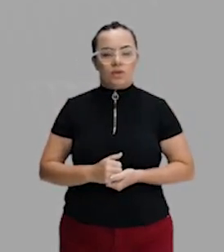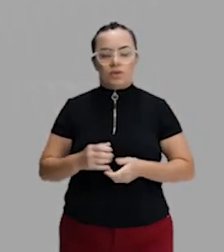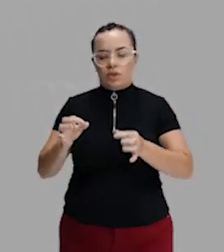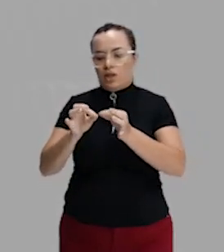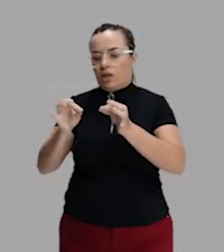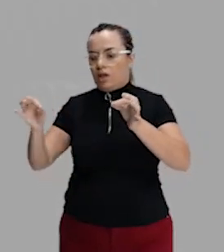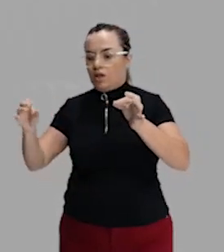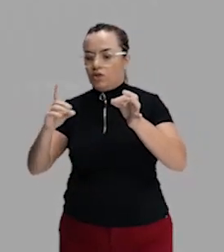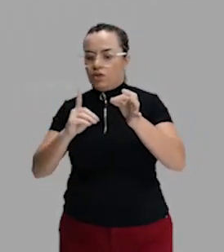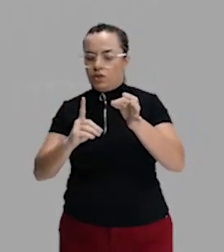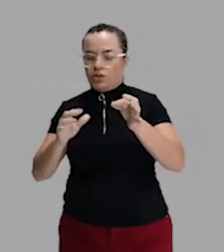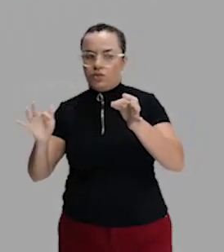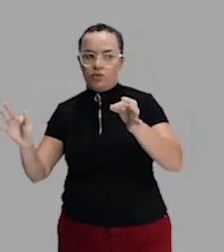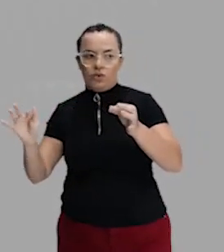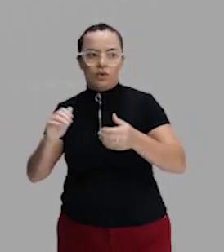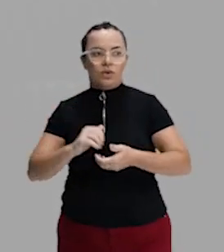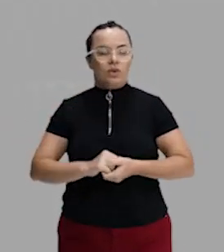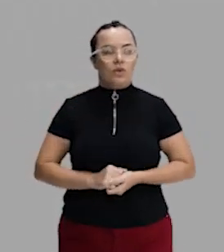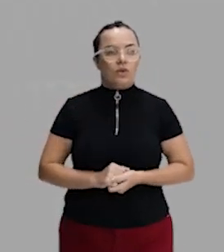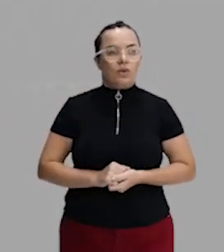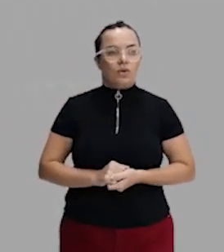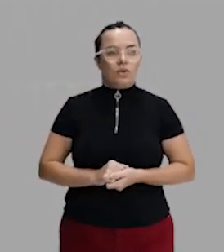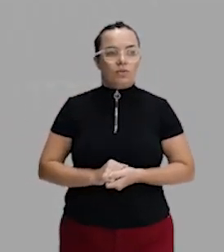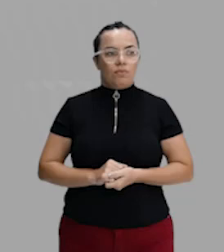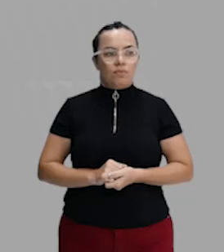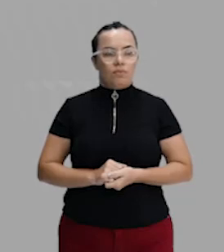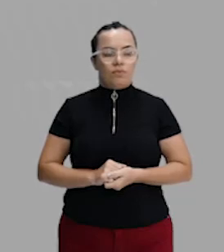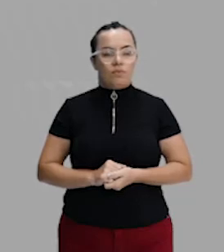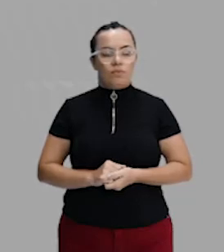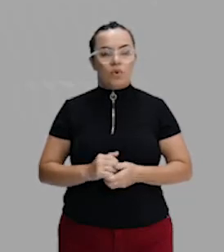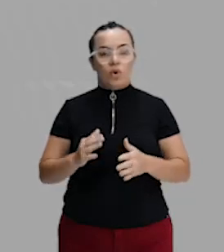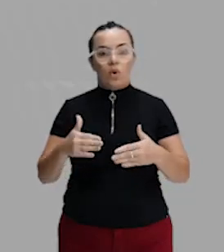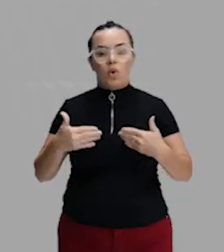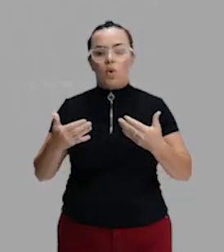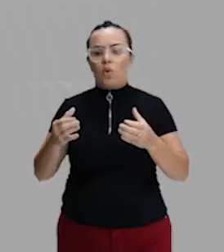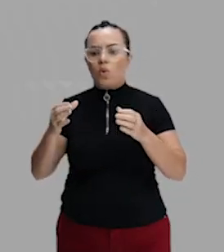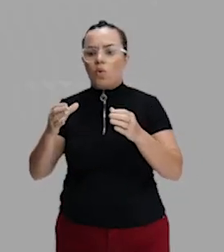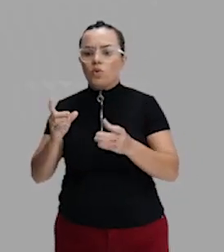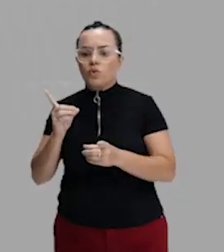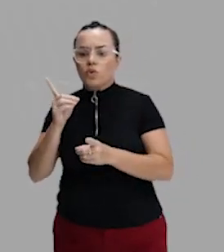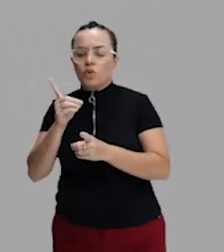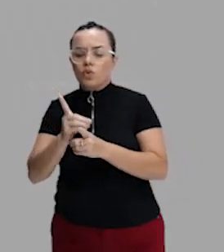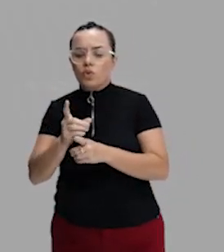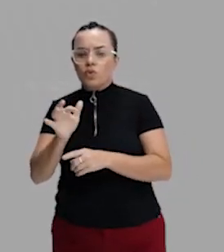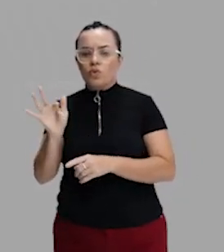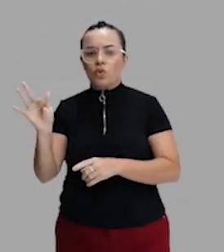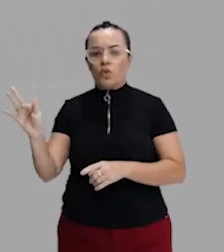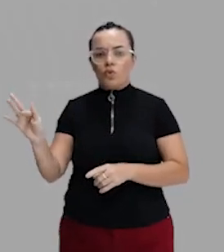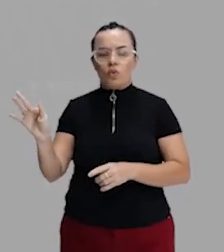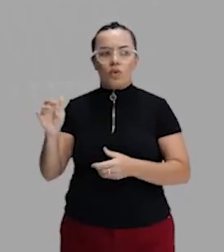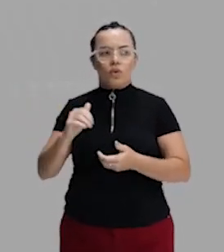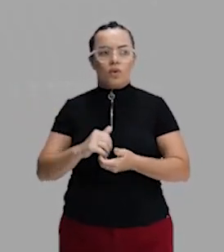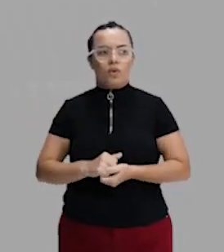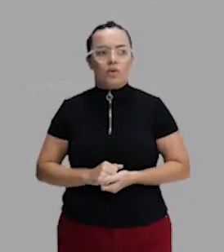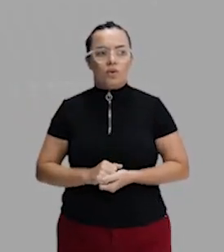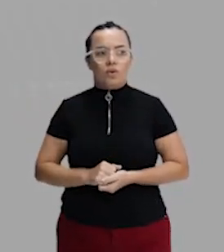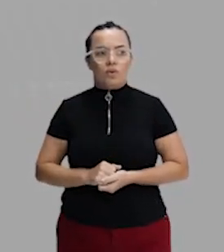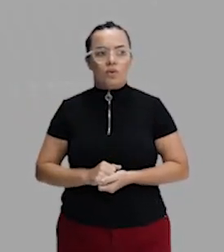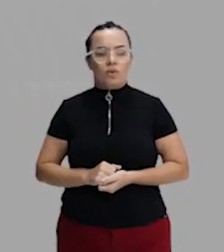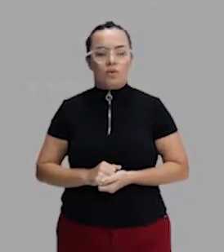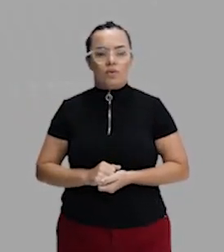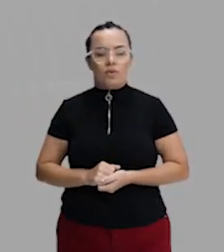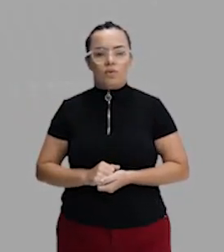vai ficar aqui o meu foco? Então, você tem com a concavidade para cima,